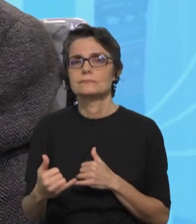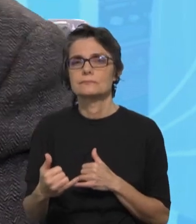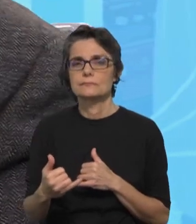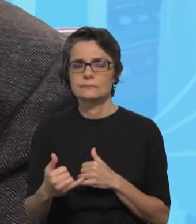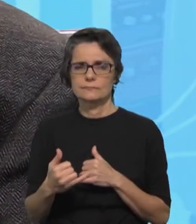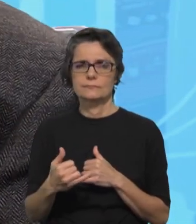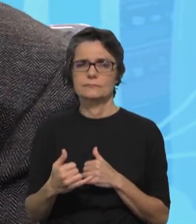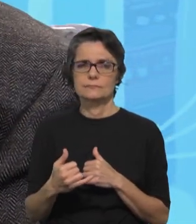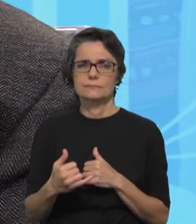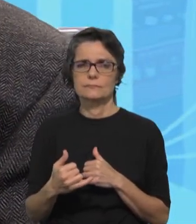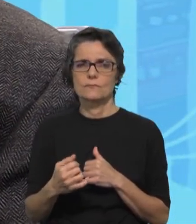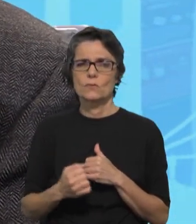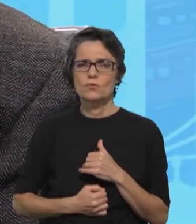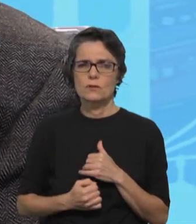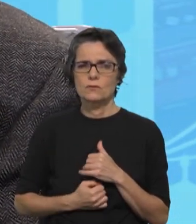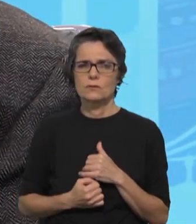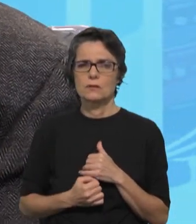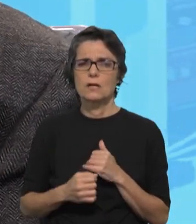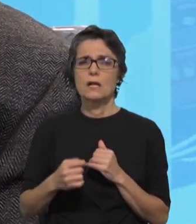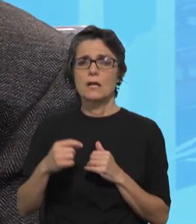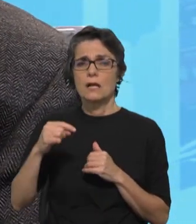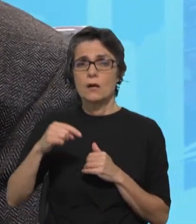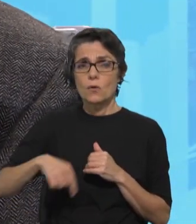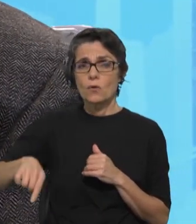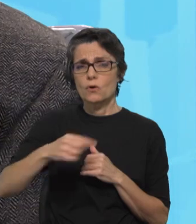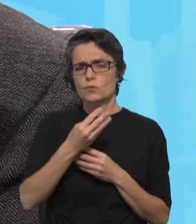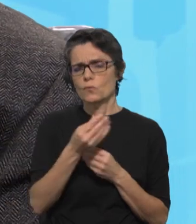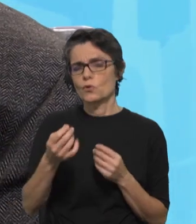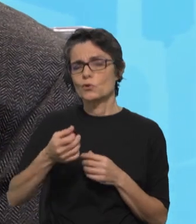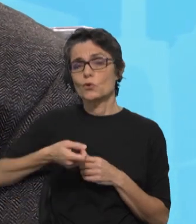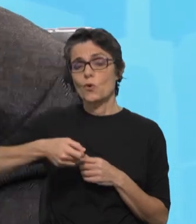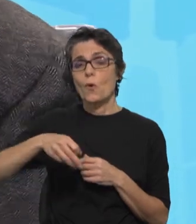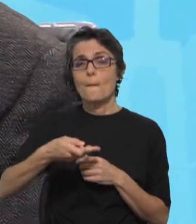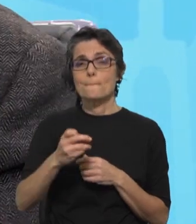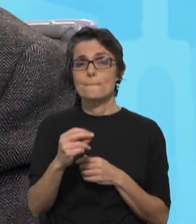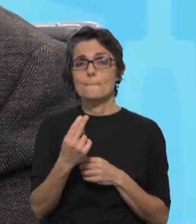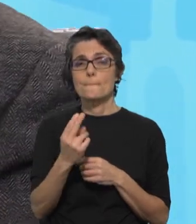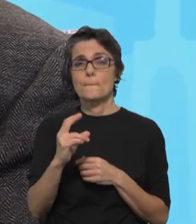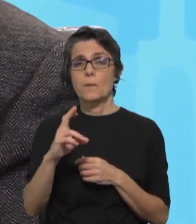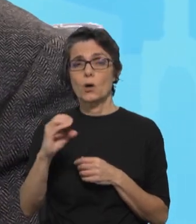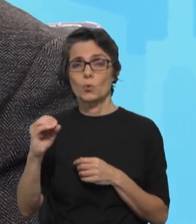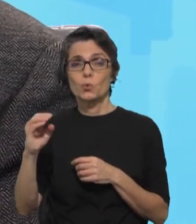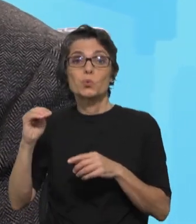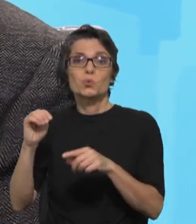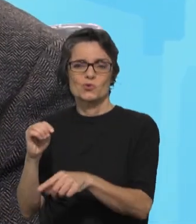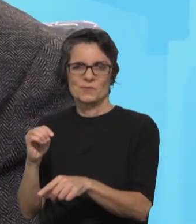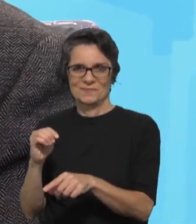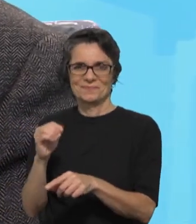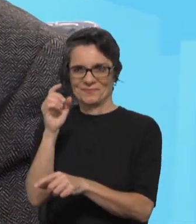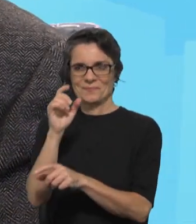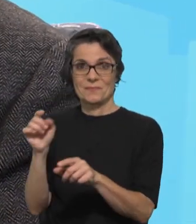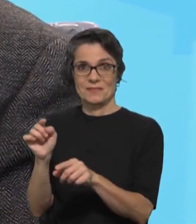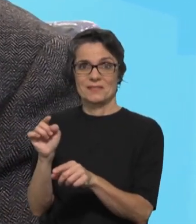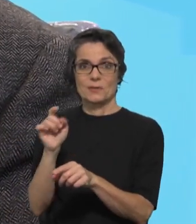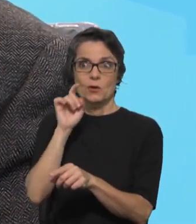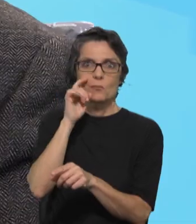catolicismo. Nós hoje também temos Paulos. E essa é uma interpelação. Como é que a Igreja, apesar da